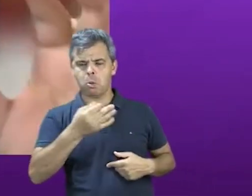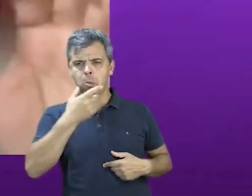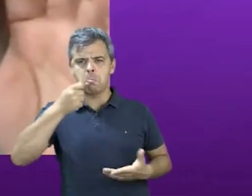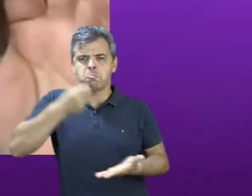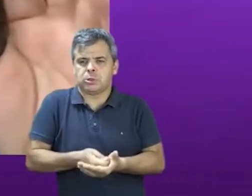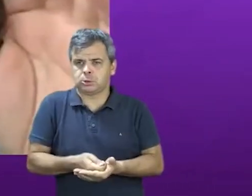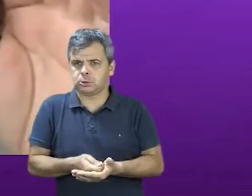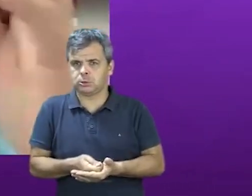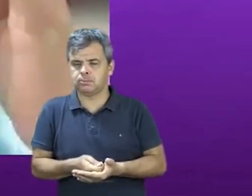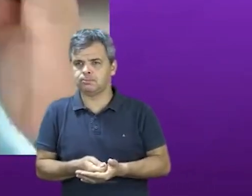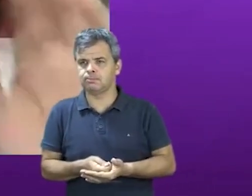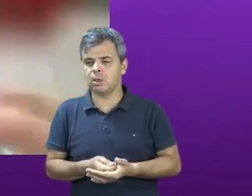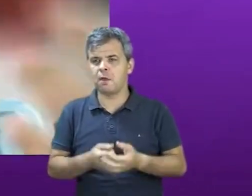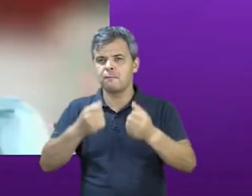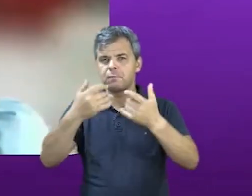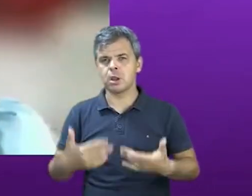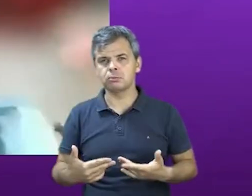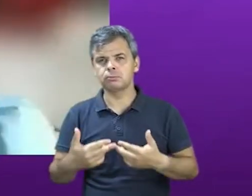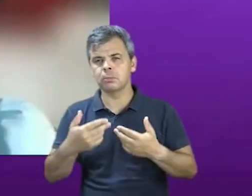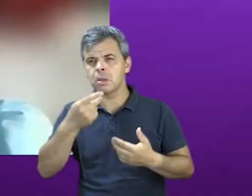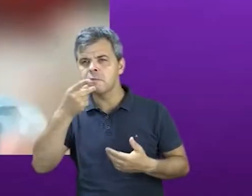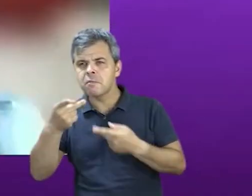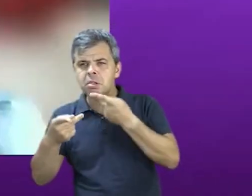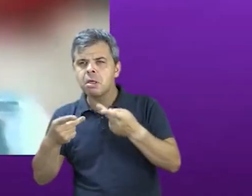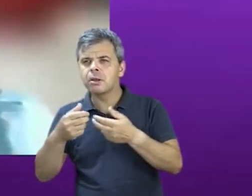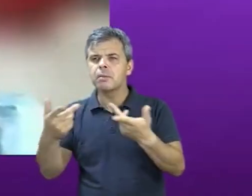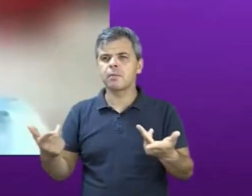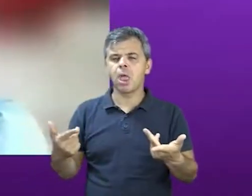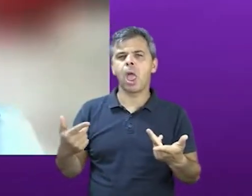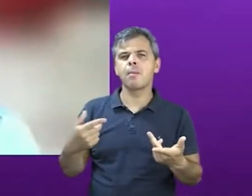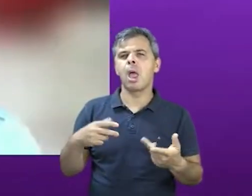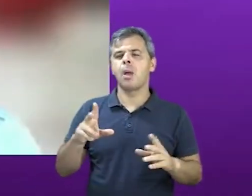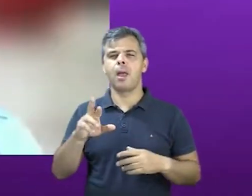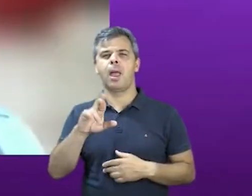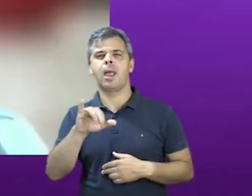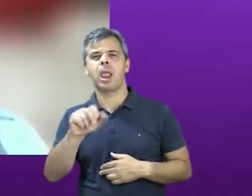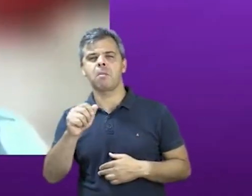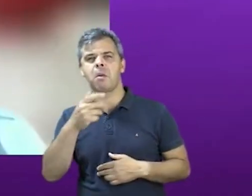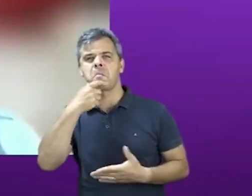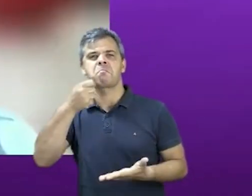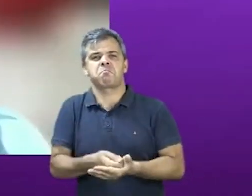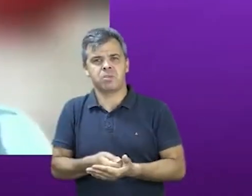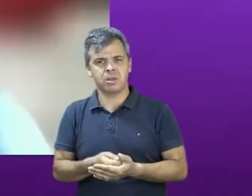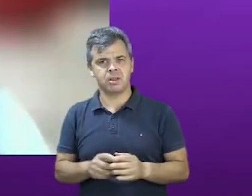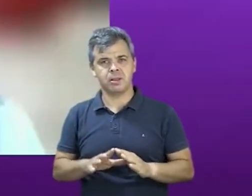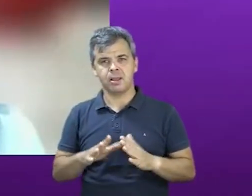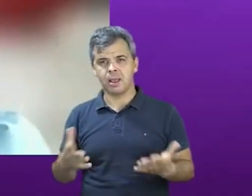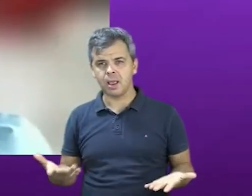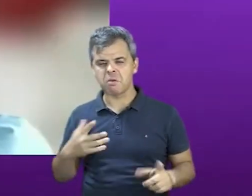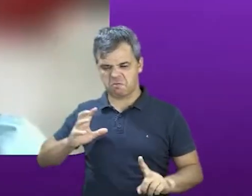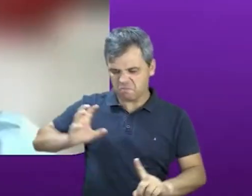machista, né? Eles falaram fizeram uma rima que foi uma rima machista, né? Ou que foi uma